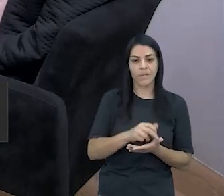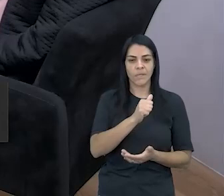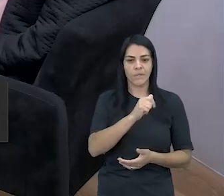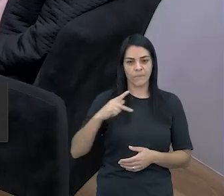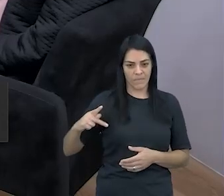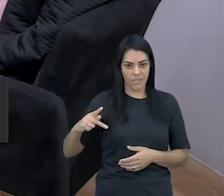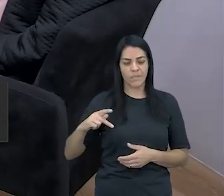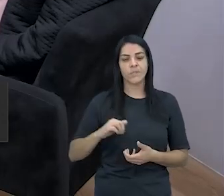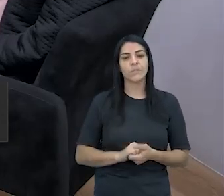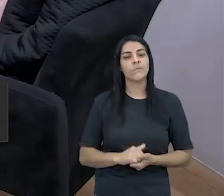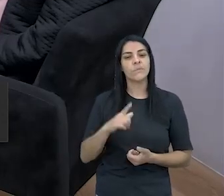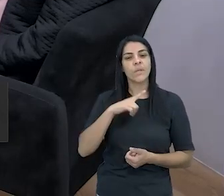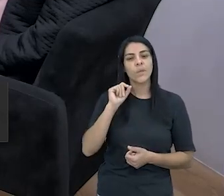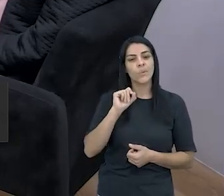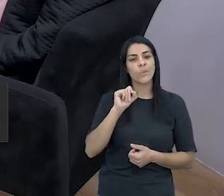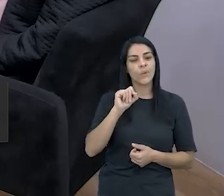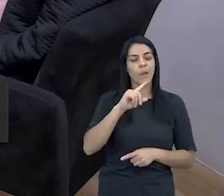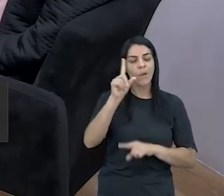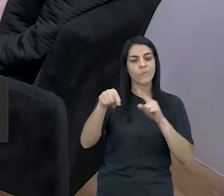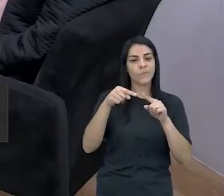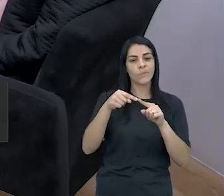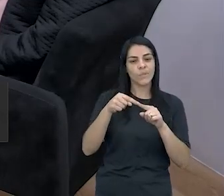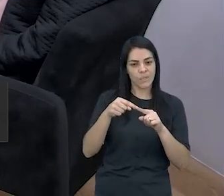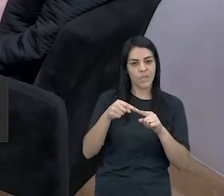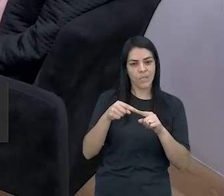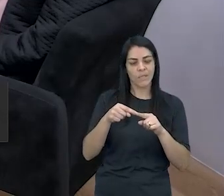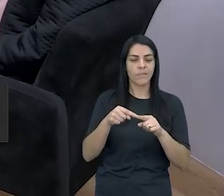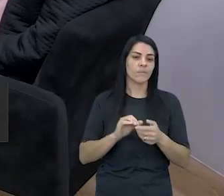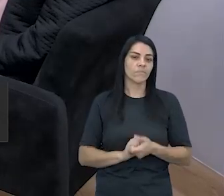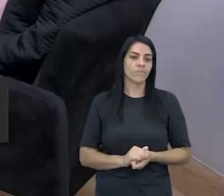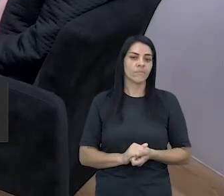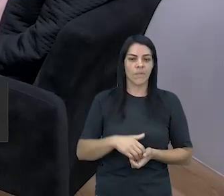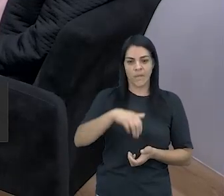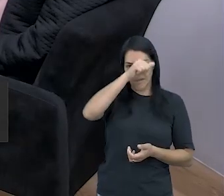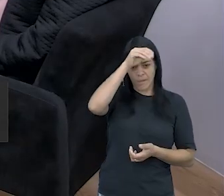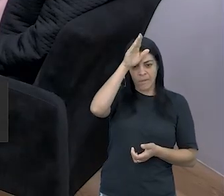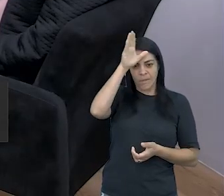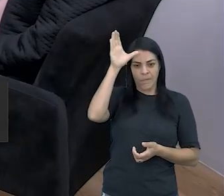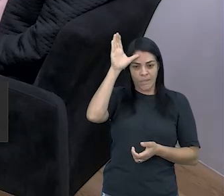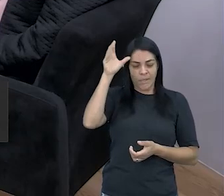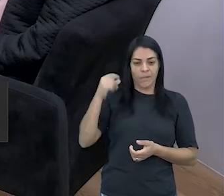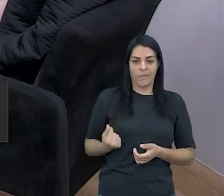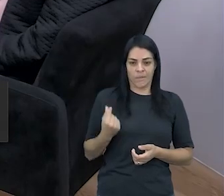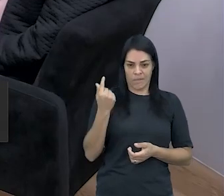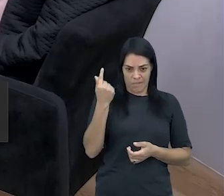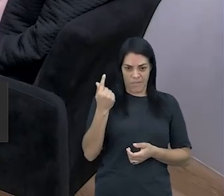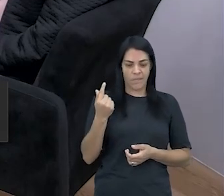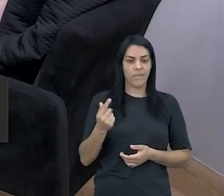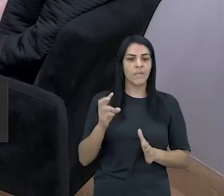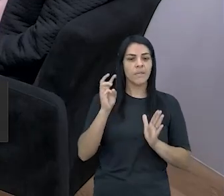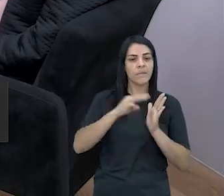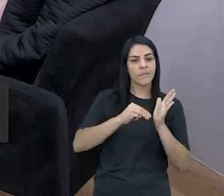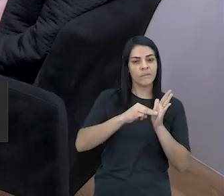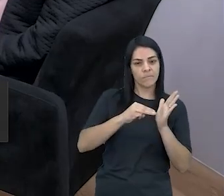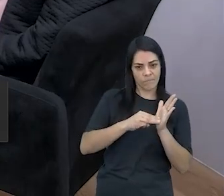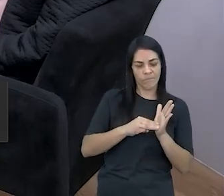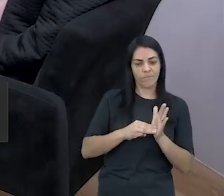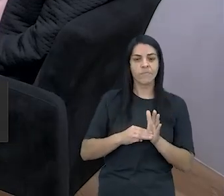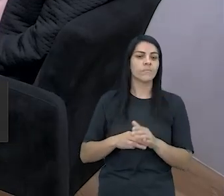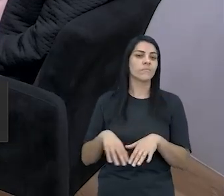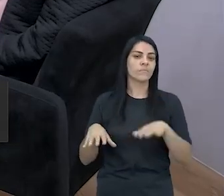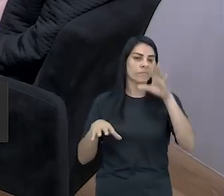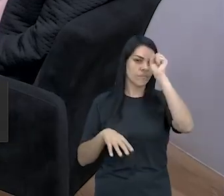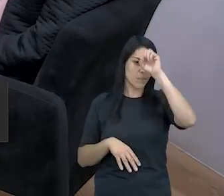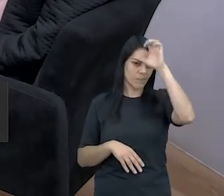que o objetivo dele é a alfabetização financeira através de uma metodologia híbrida de